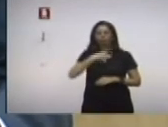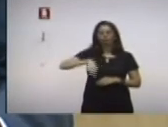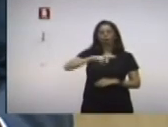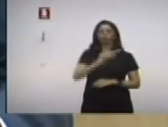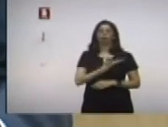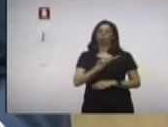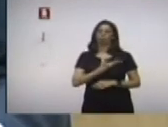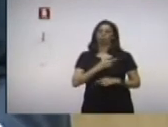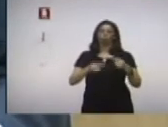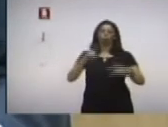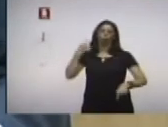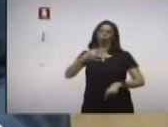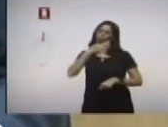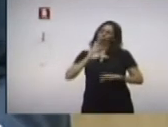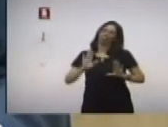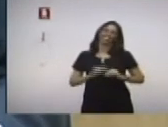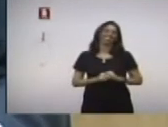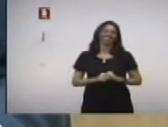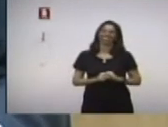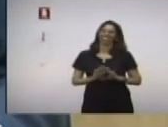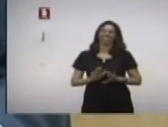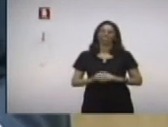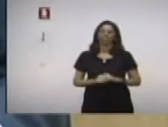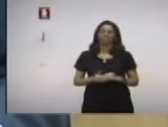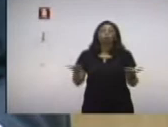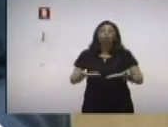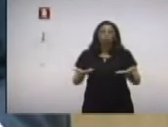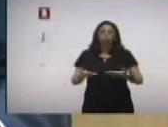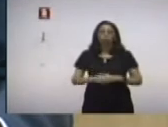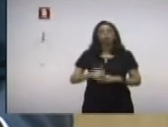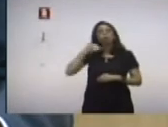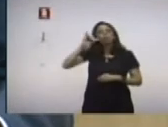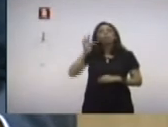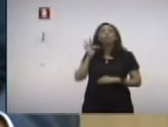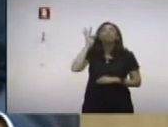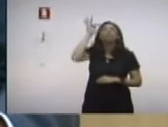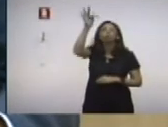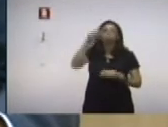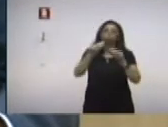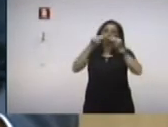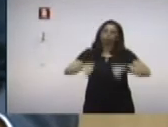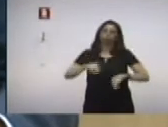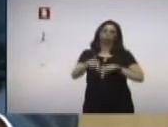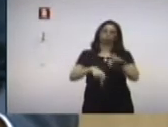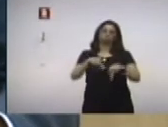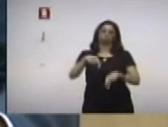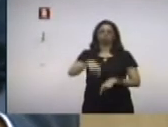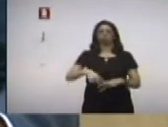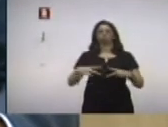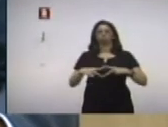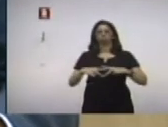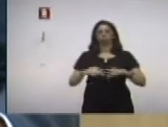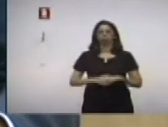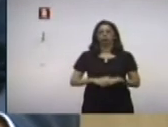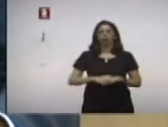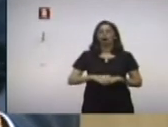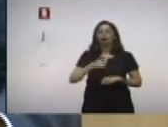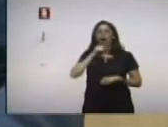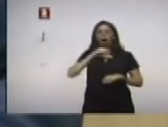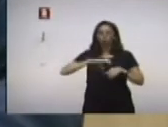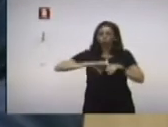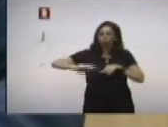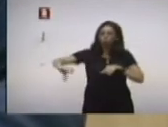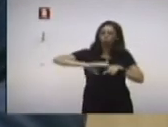contrários porque na atual situação para evitar o prejuízo para nós população na questão da distribuição de